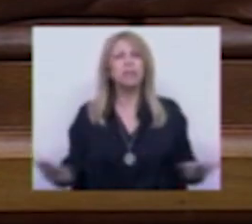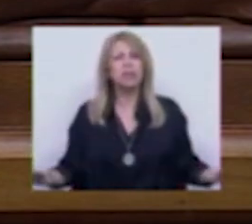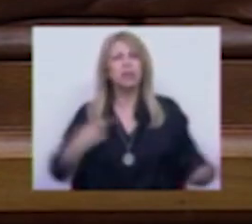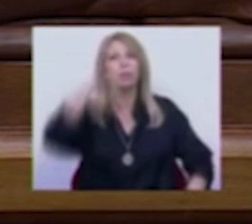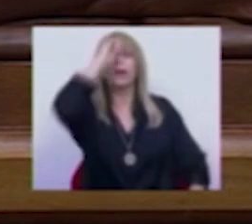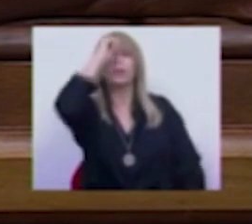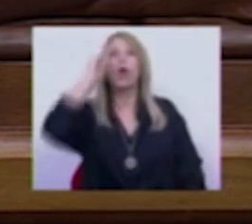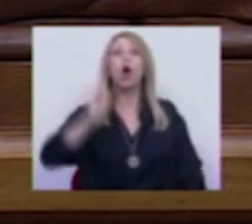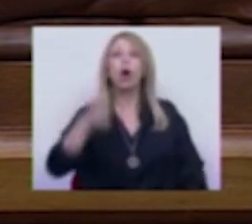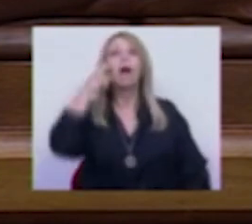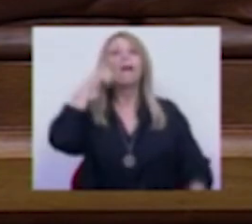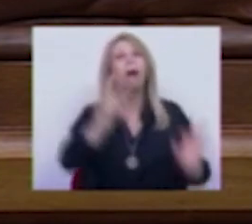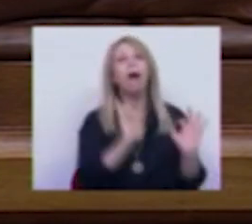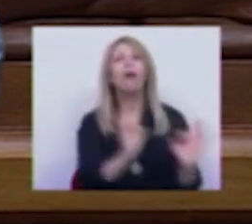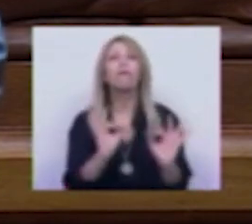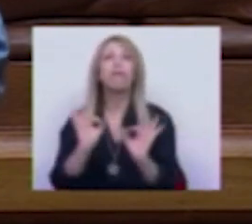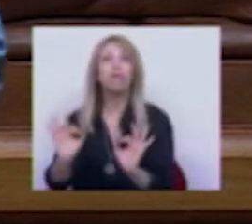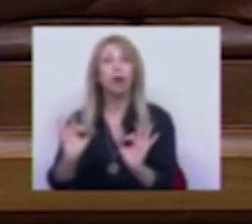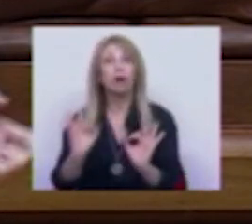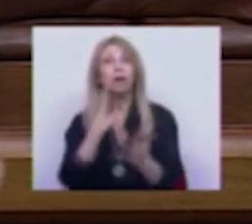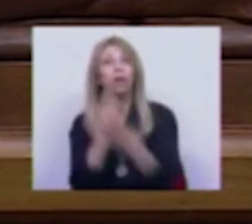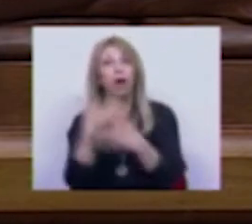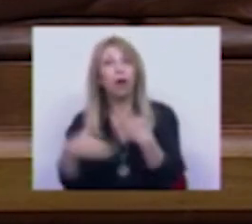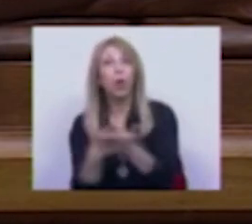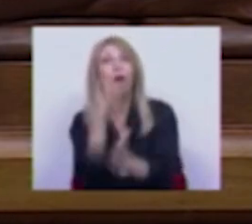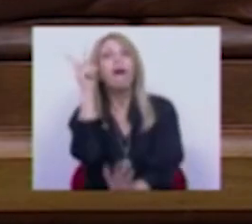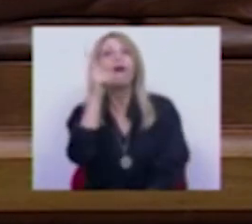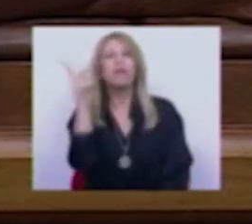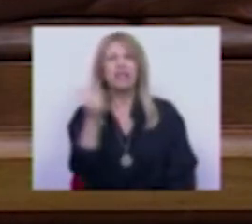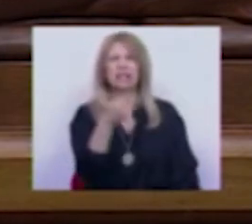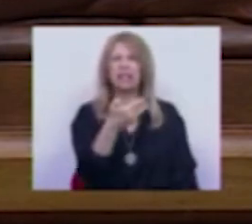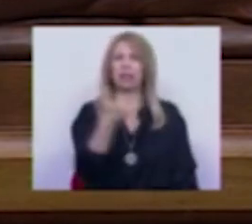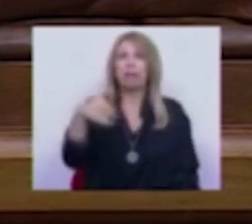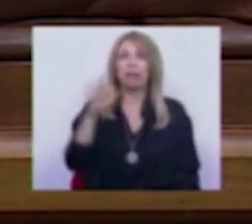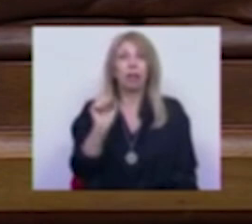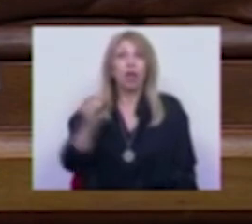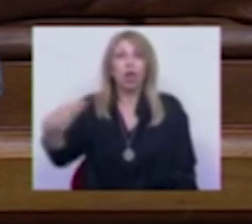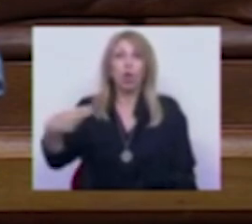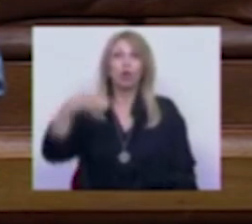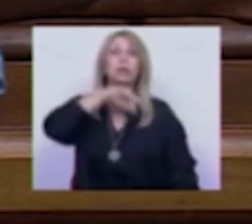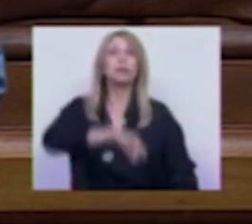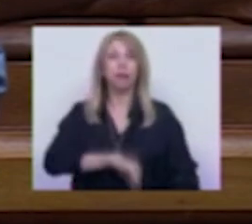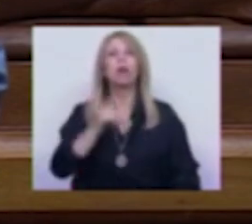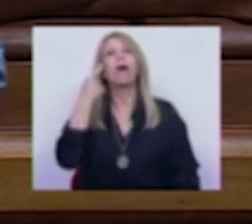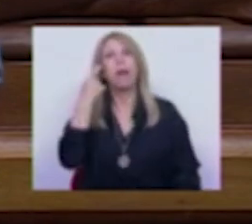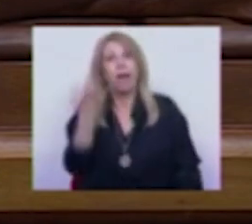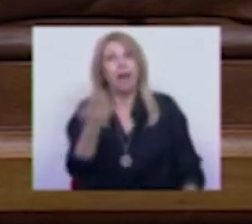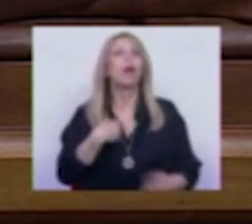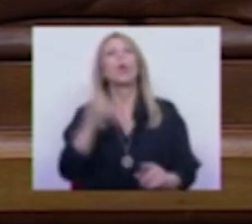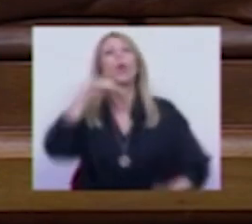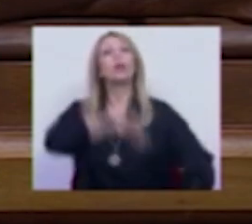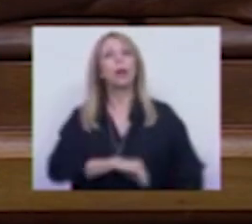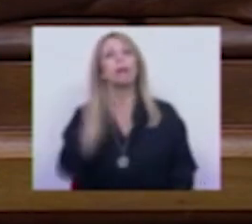merecido quem cuida e mantém a vida. 700 e poucos euros de salário, eis o que ganha quem limpa o mundo e o